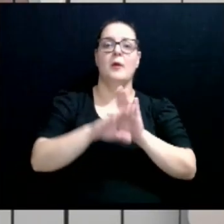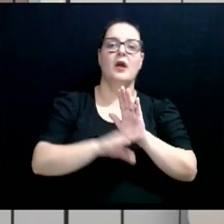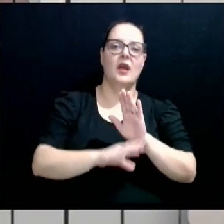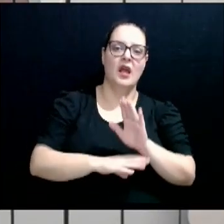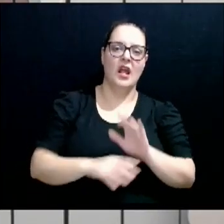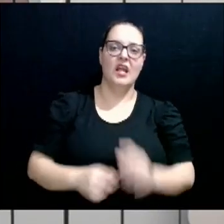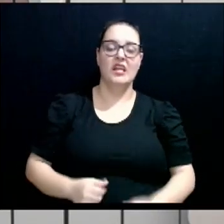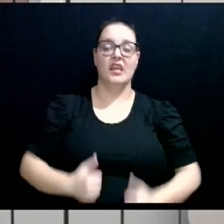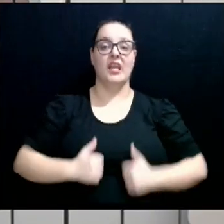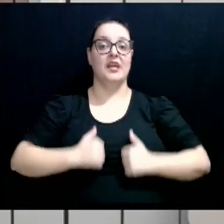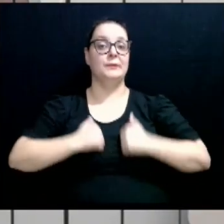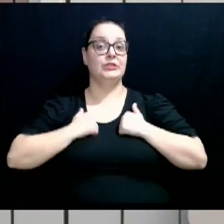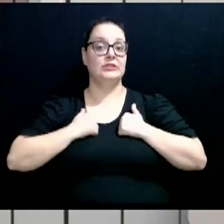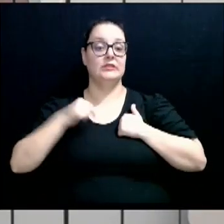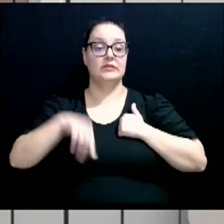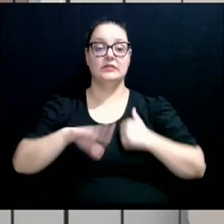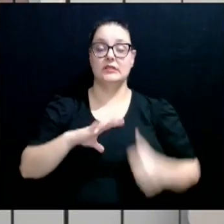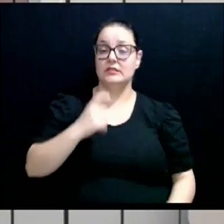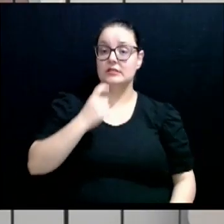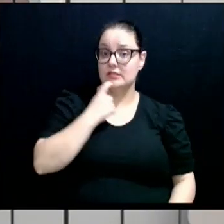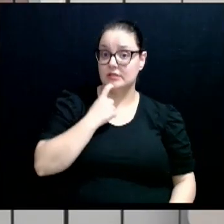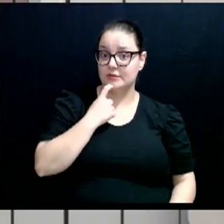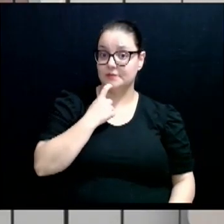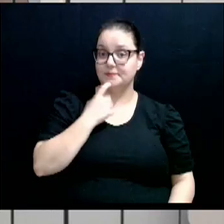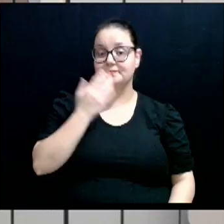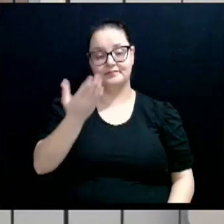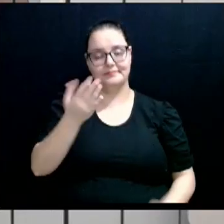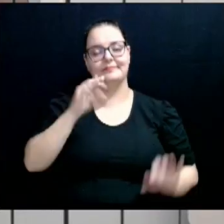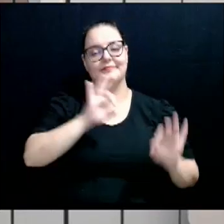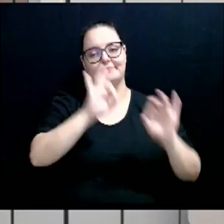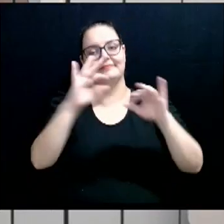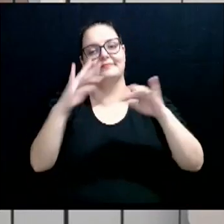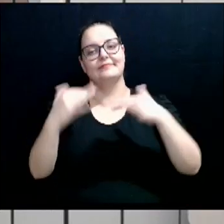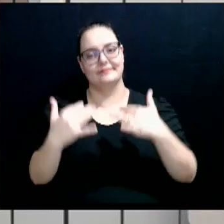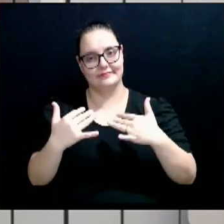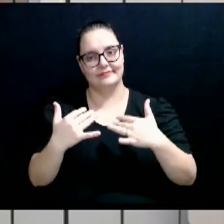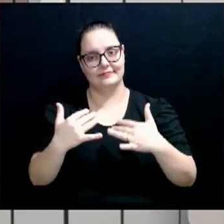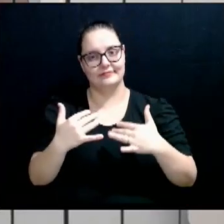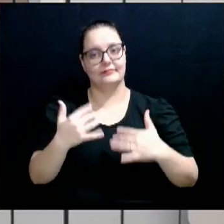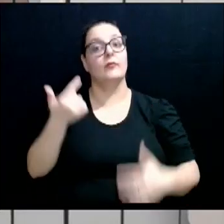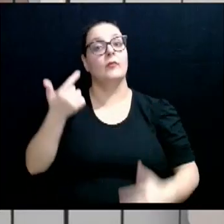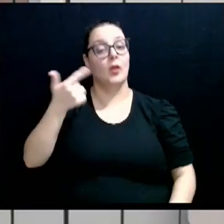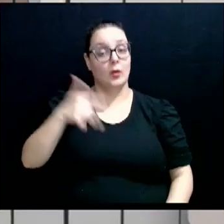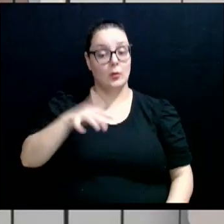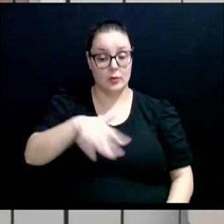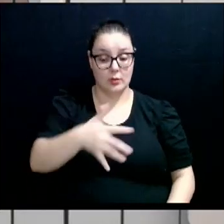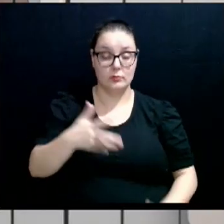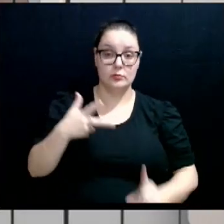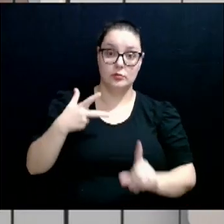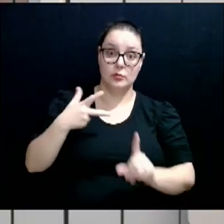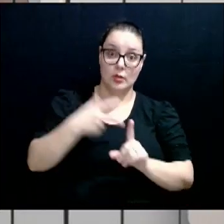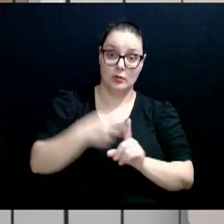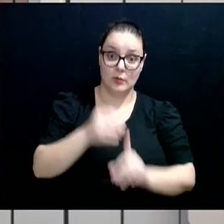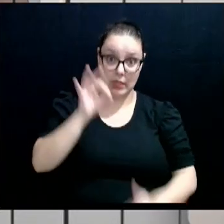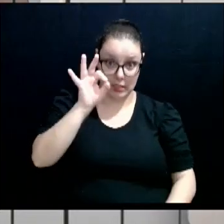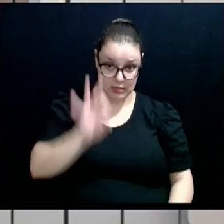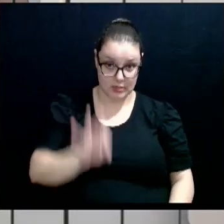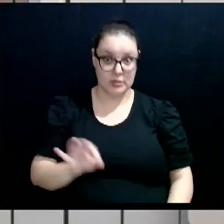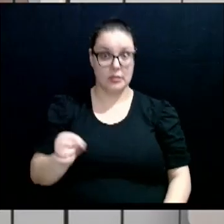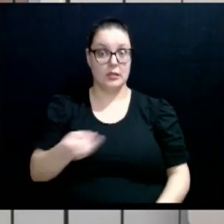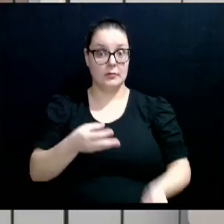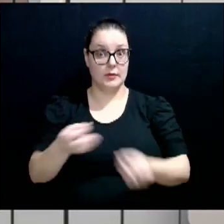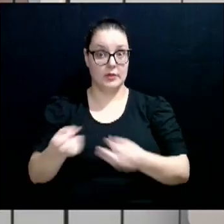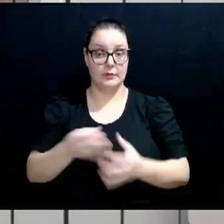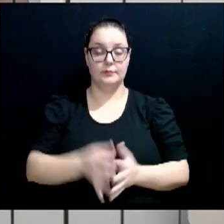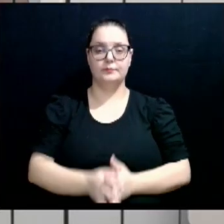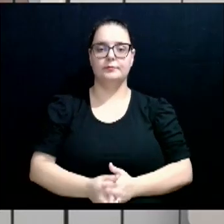imunização aqui da cidade de Campinas. Você que está nos acompanhando, mantenha a sua caderneta de vacinação atualizada. Bom, a